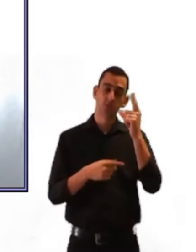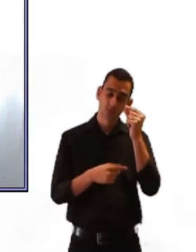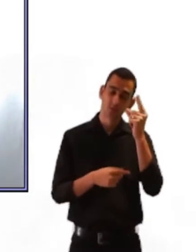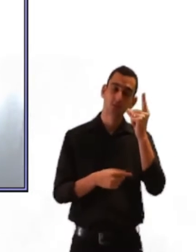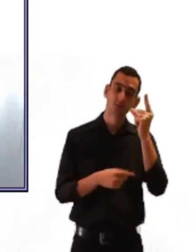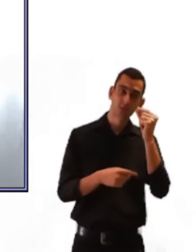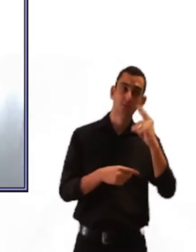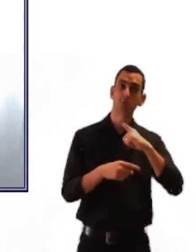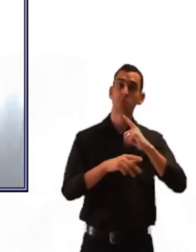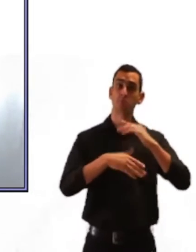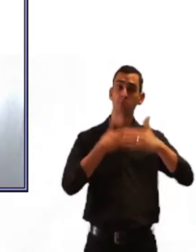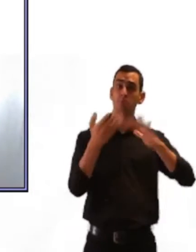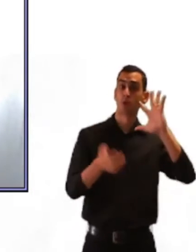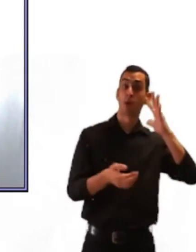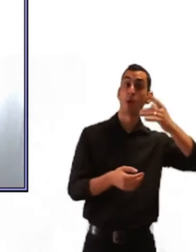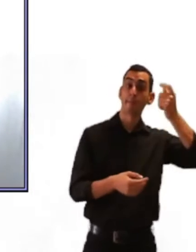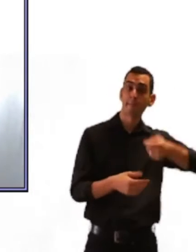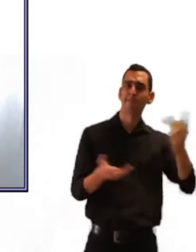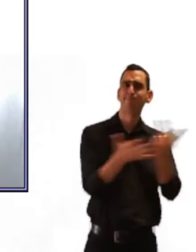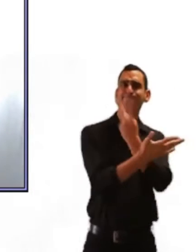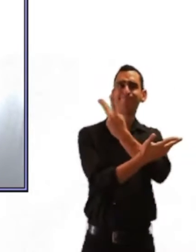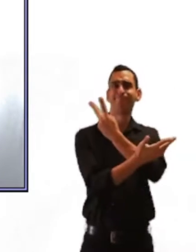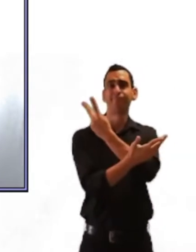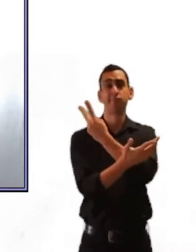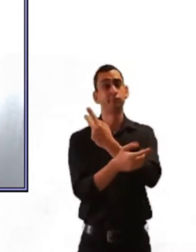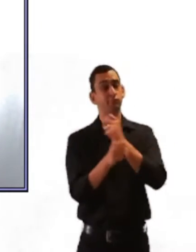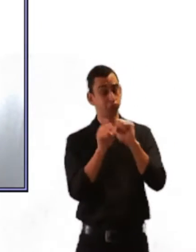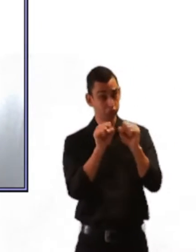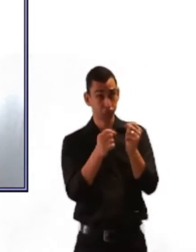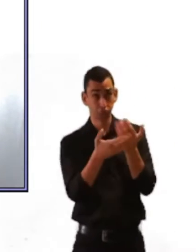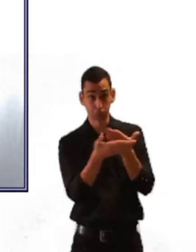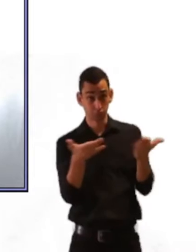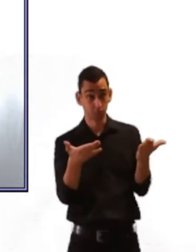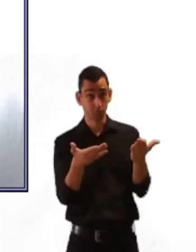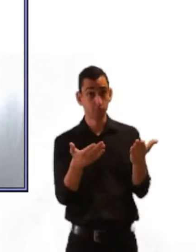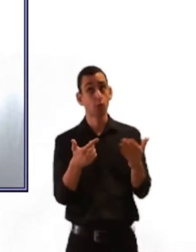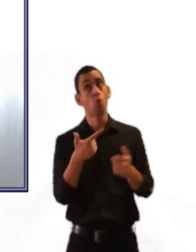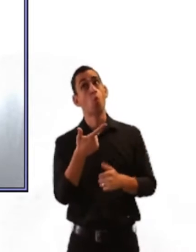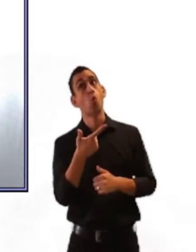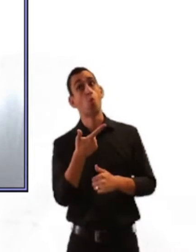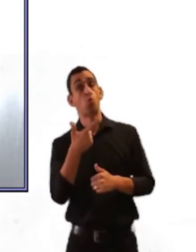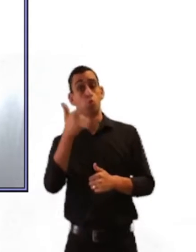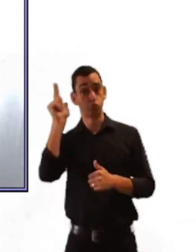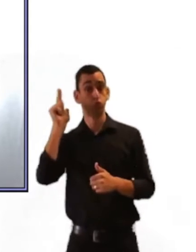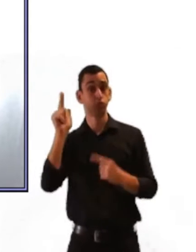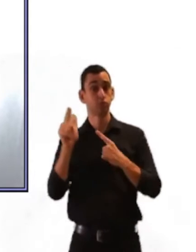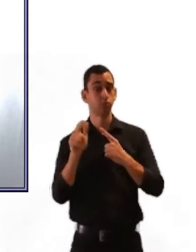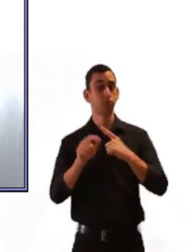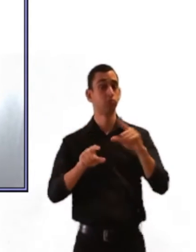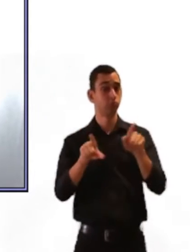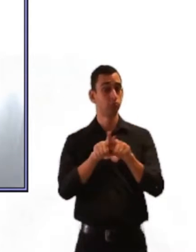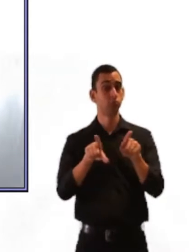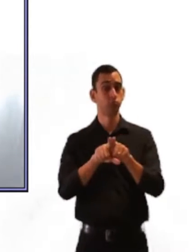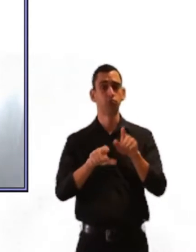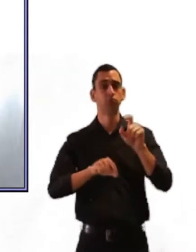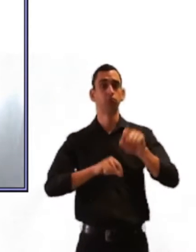podem influenciar. Como outros mais, vamos dizer assim, mais construídos no sentido